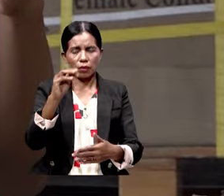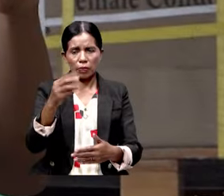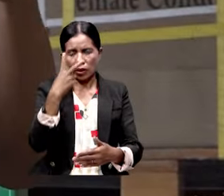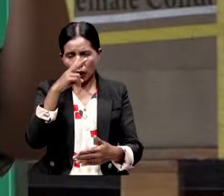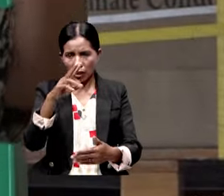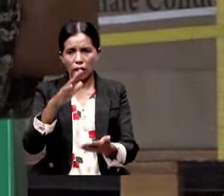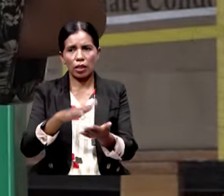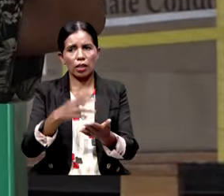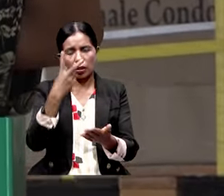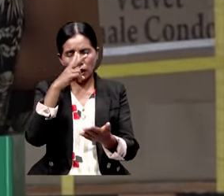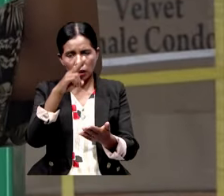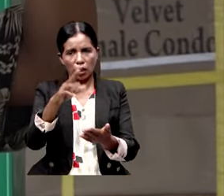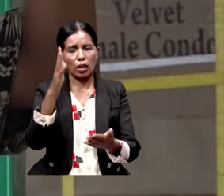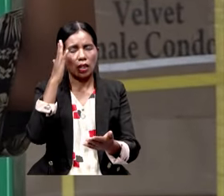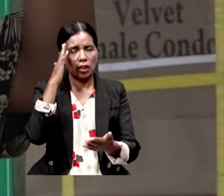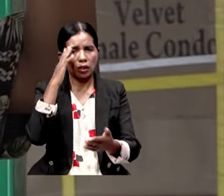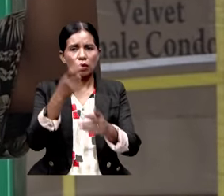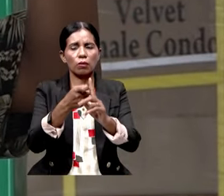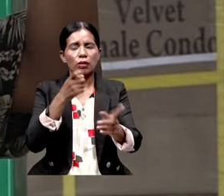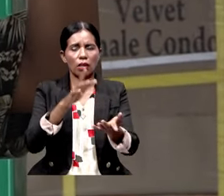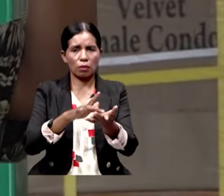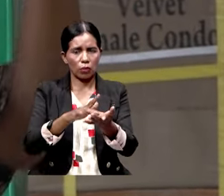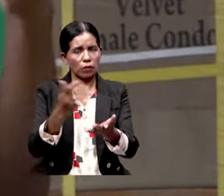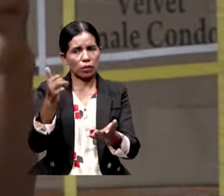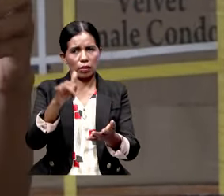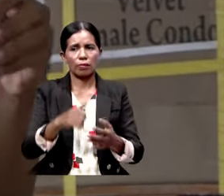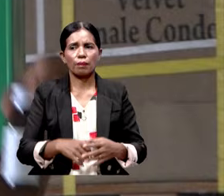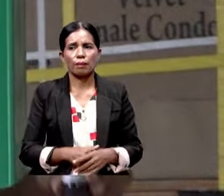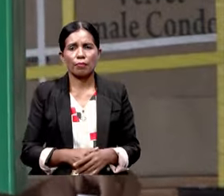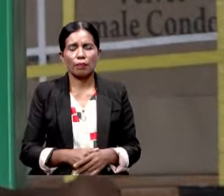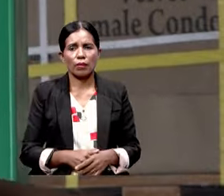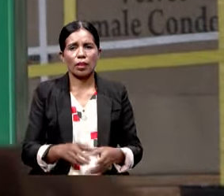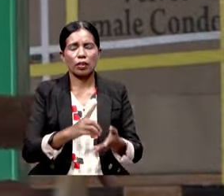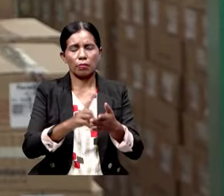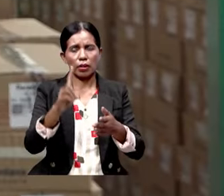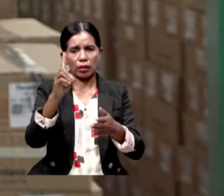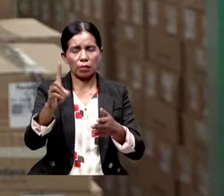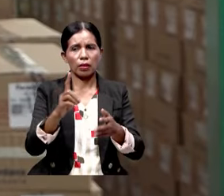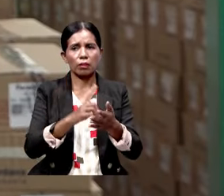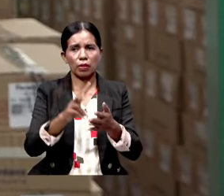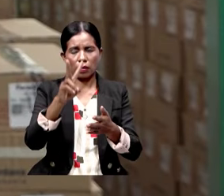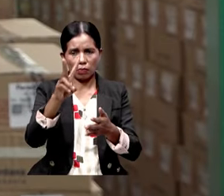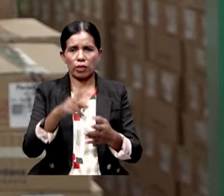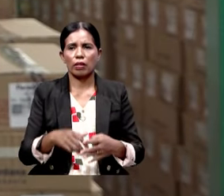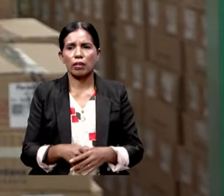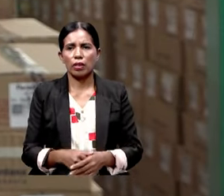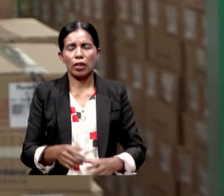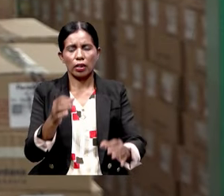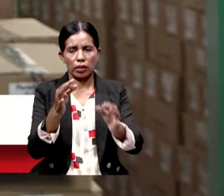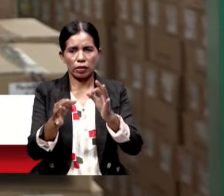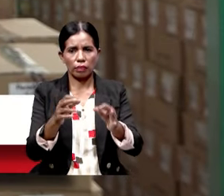de hatene qualidade husi ai moro sirane. A conta semana aí deliu, bele mas toa semana rua. Se quando